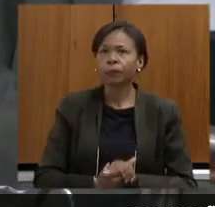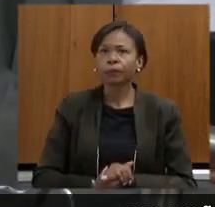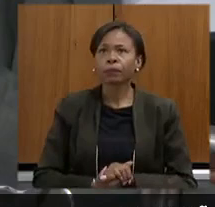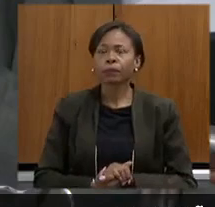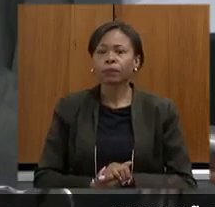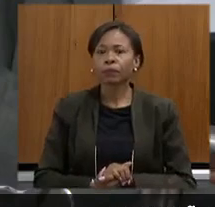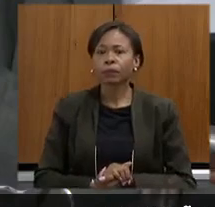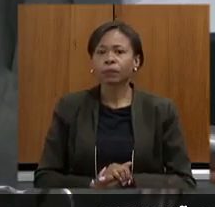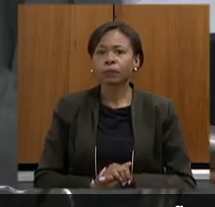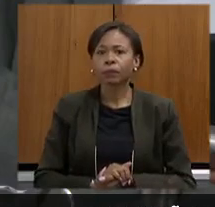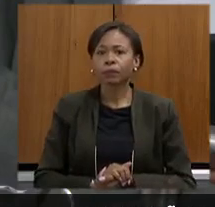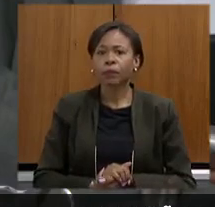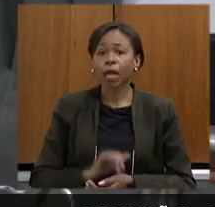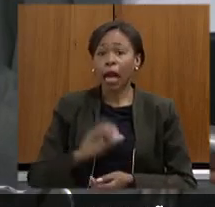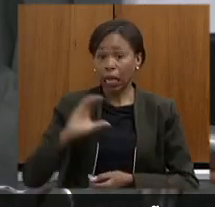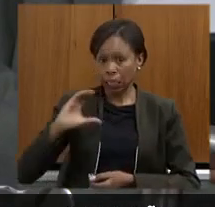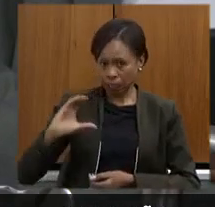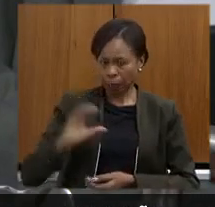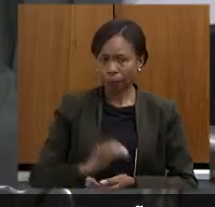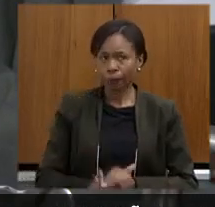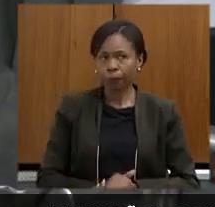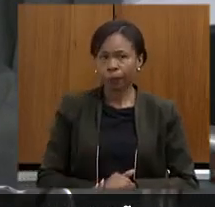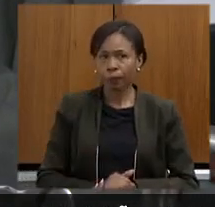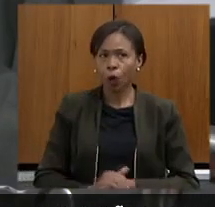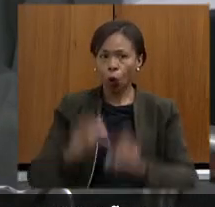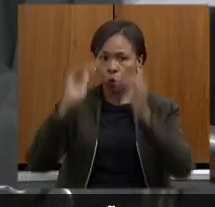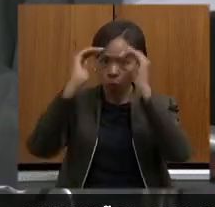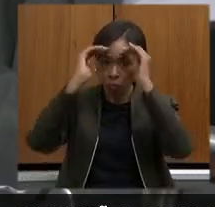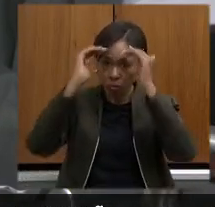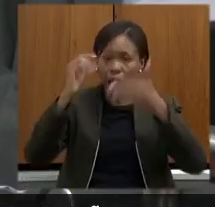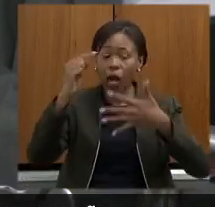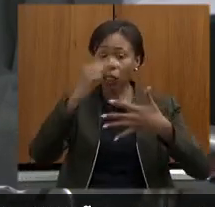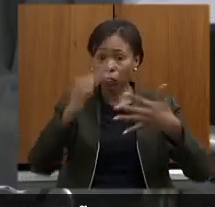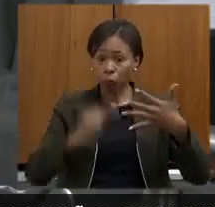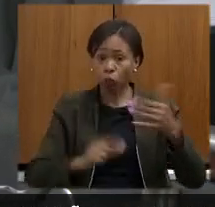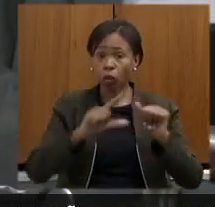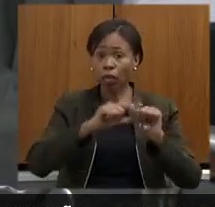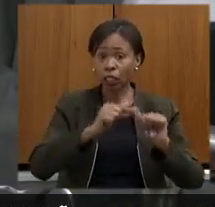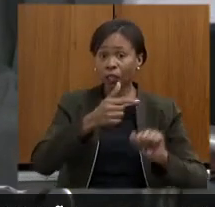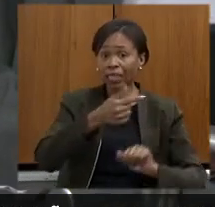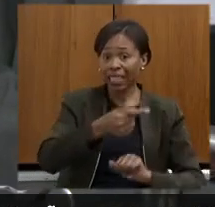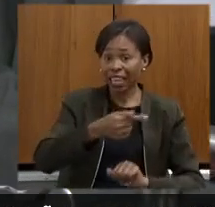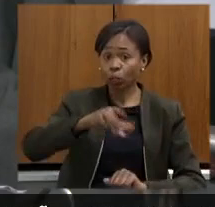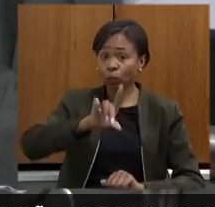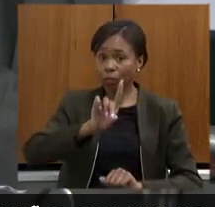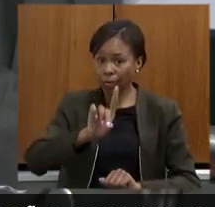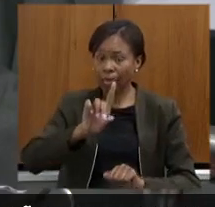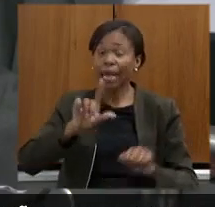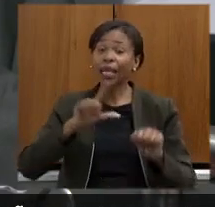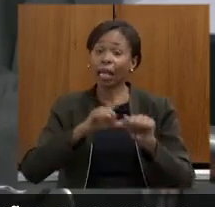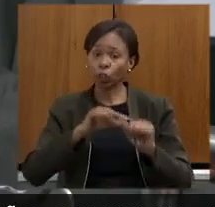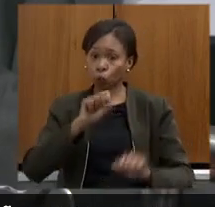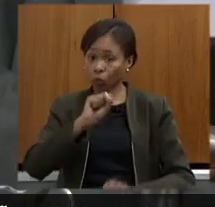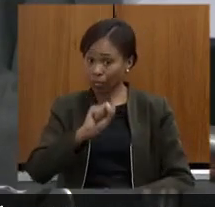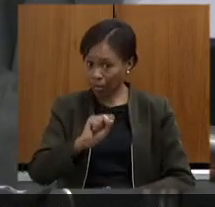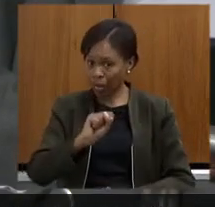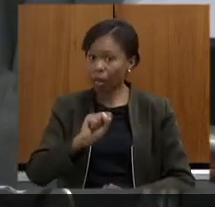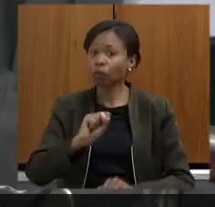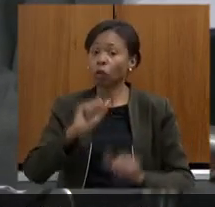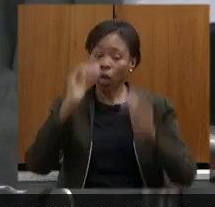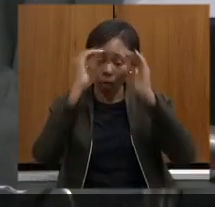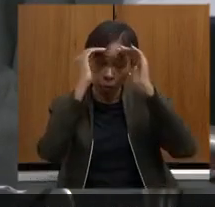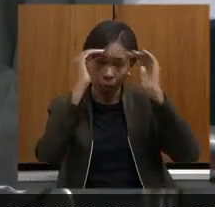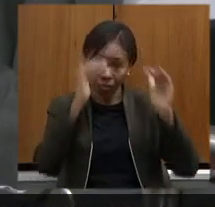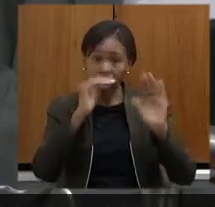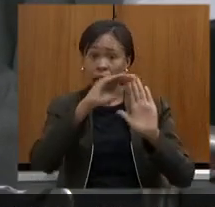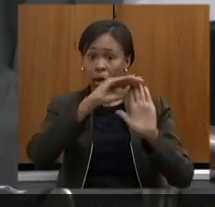o itens e cumprirá o disposto nos artigos 7º de E Oitavo e fará jus às prerrogativas